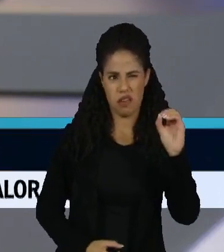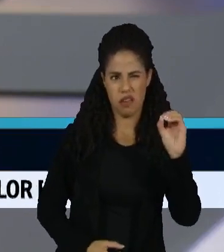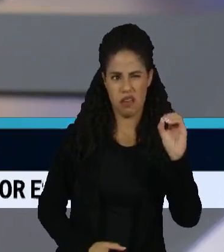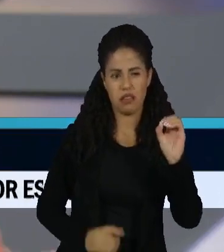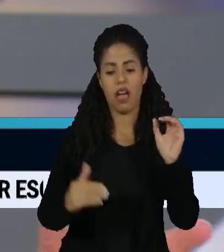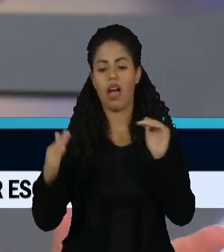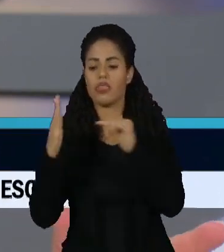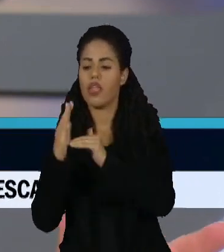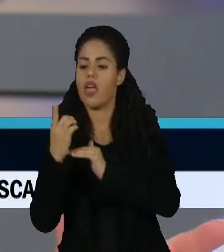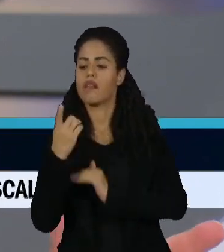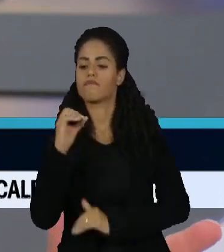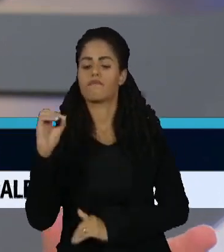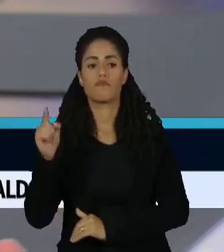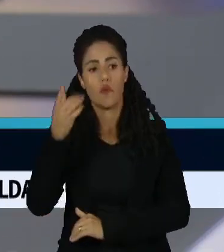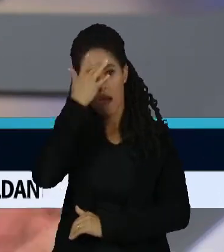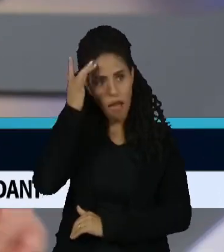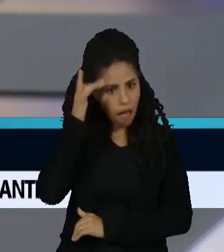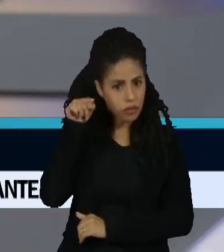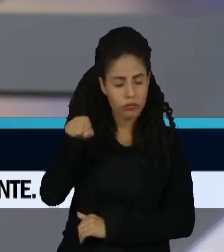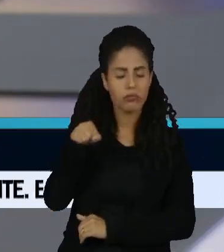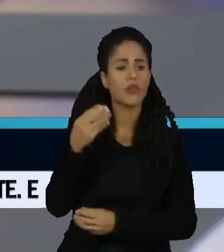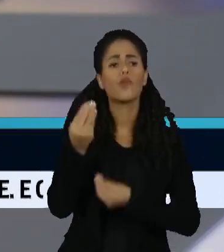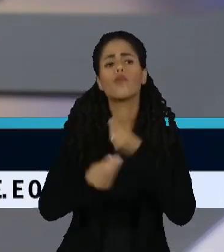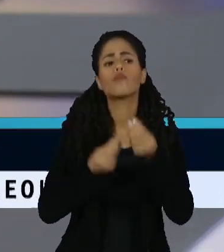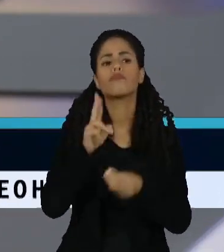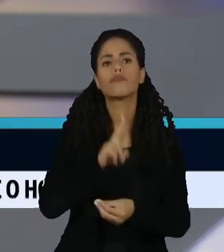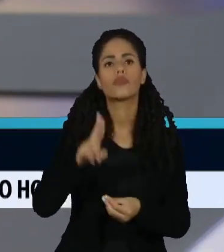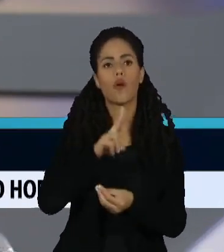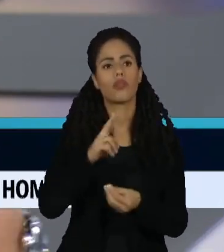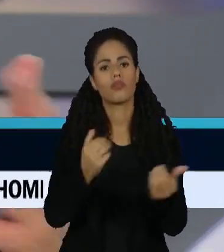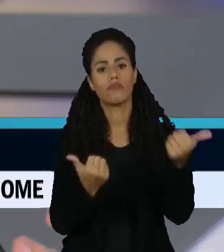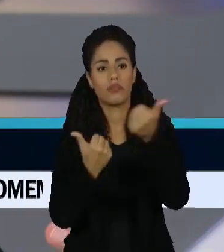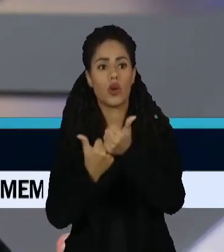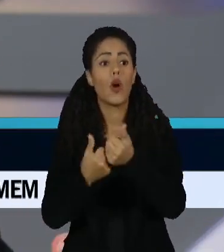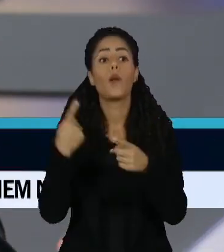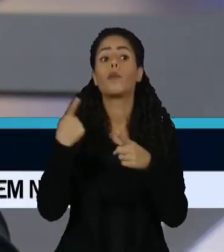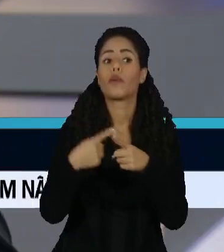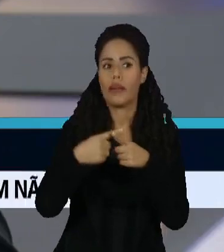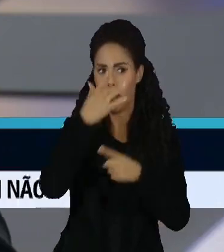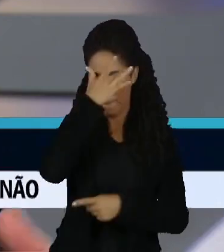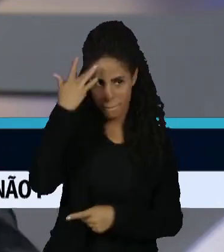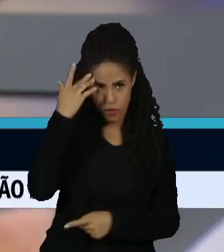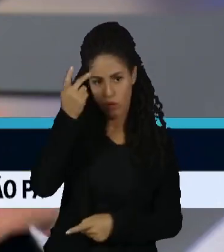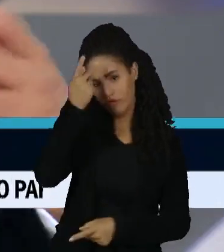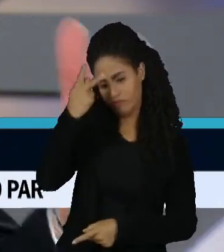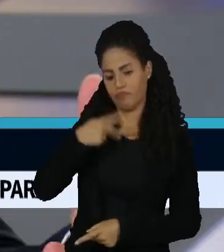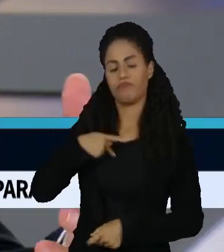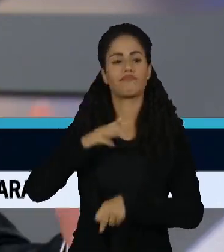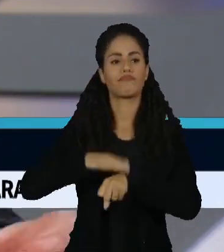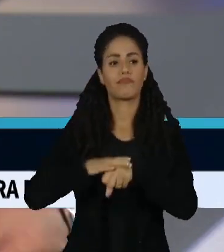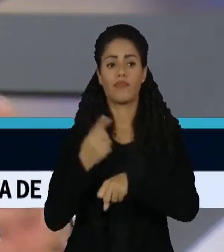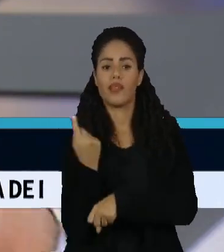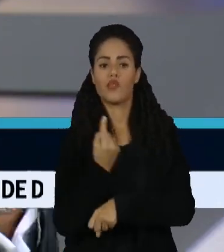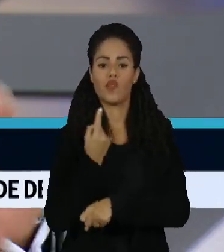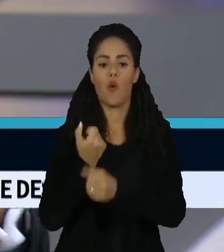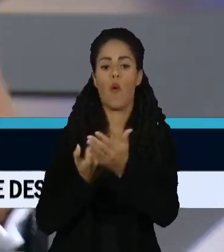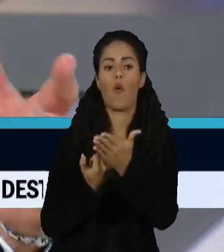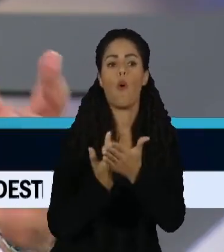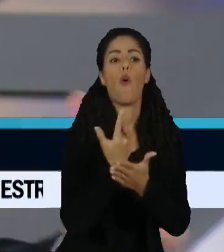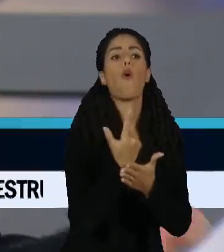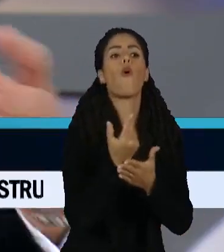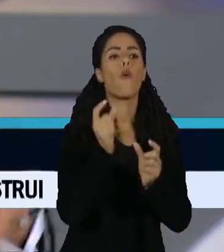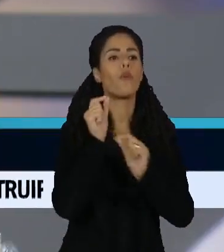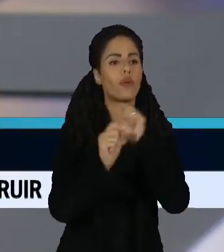e aí você tem que pôr, inclusive, um caminhão desse, os acessórios que não estão computados ali, porque o caminhoneiro, o autônomo, principalmente, ele tem que comprar o caminhão, depois ele tem que pôr um monte